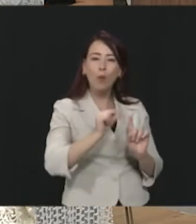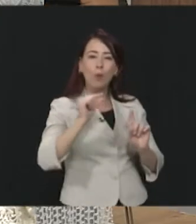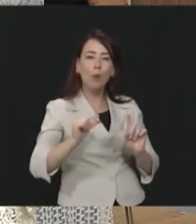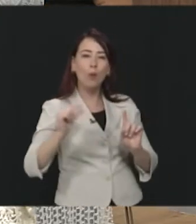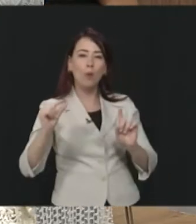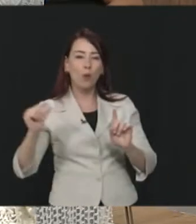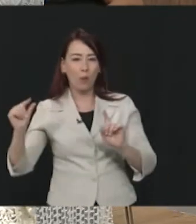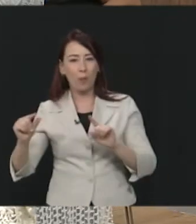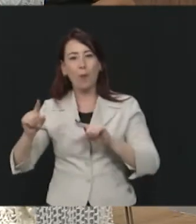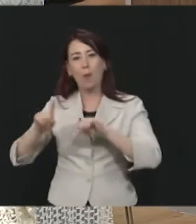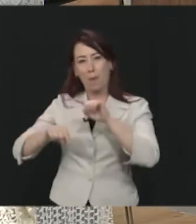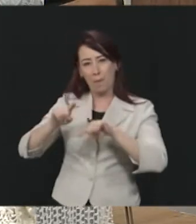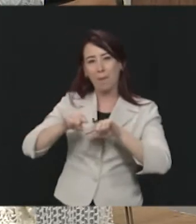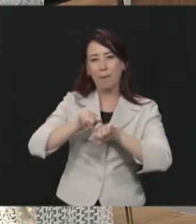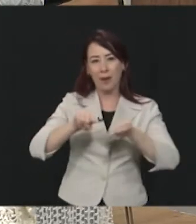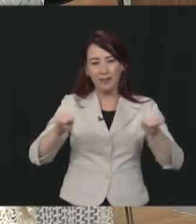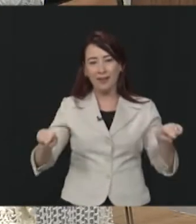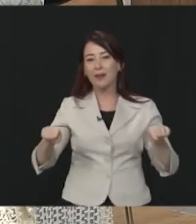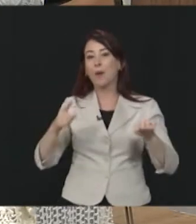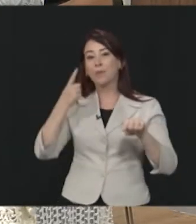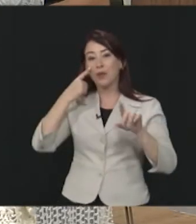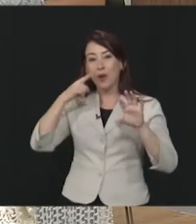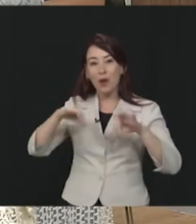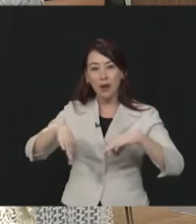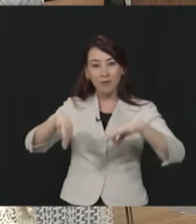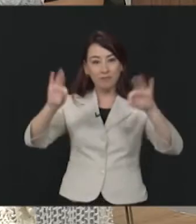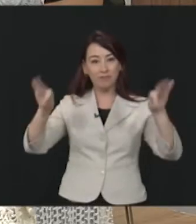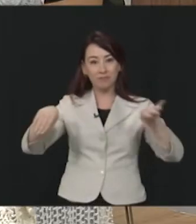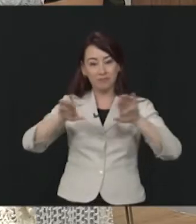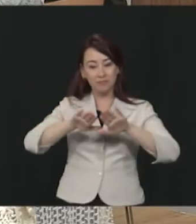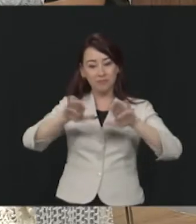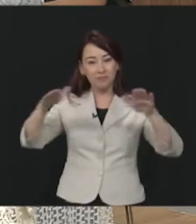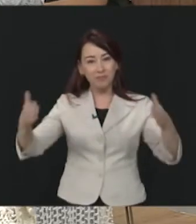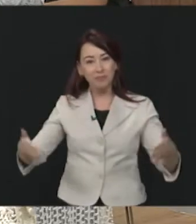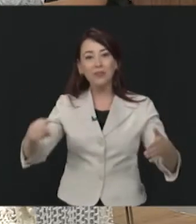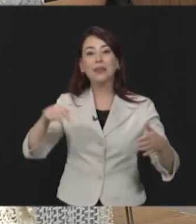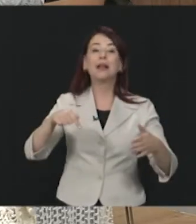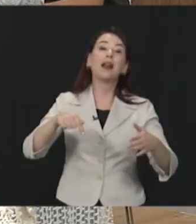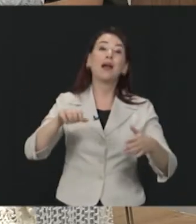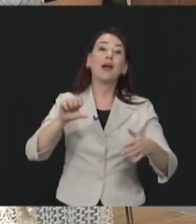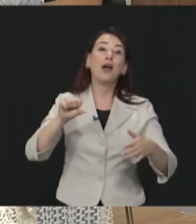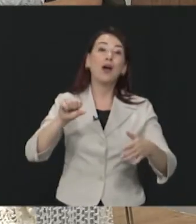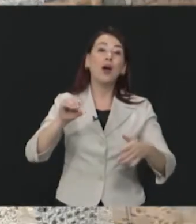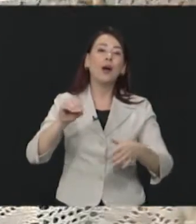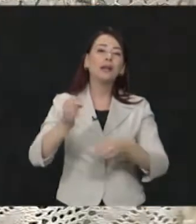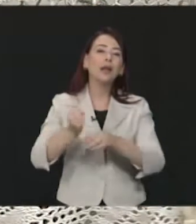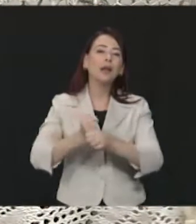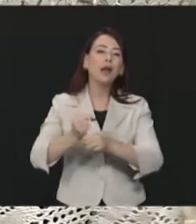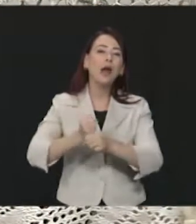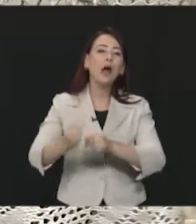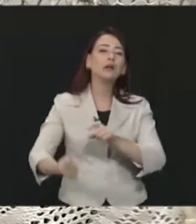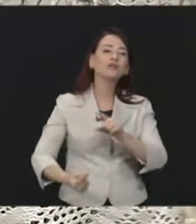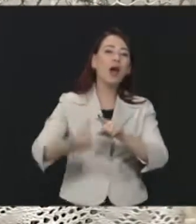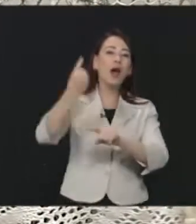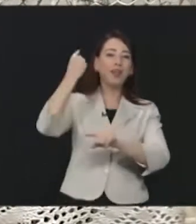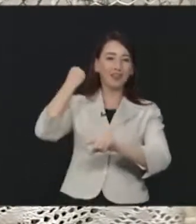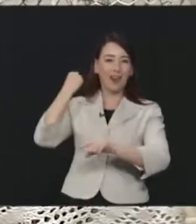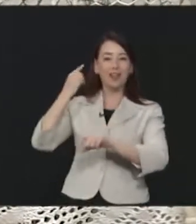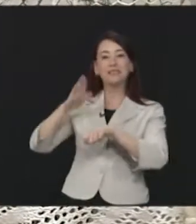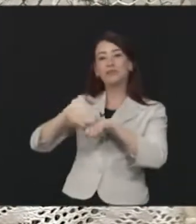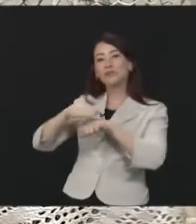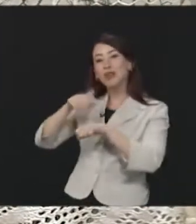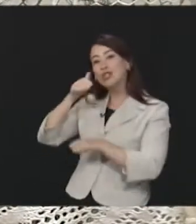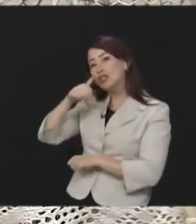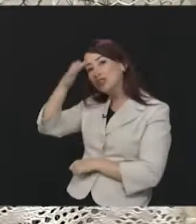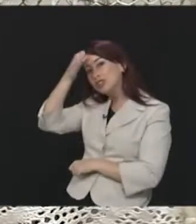tudo. Vale destacar que essa colcha que está aqui na bancada, ela tem 80 anos. Olha! Uma colcha que foi feita pela tia da minha